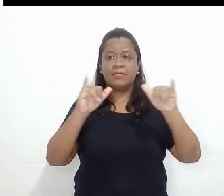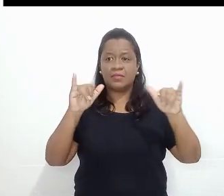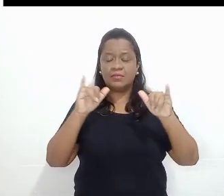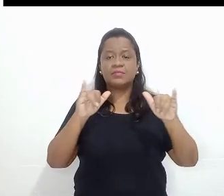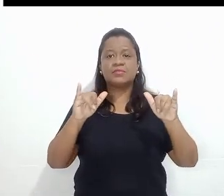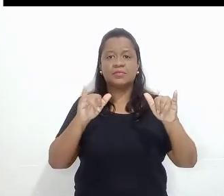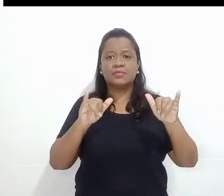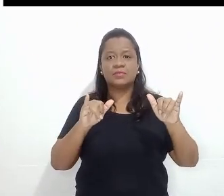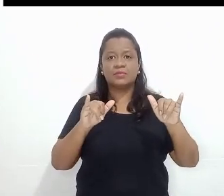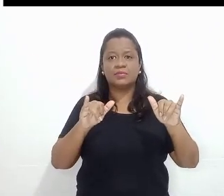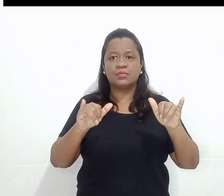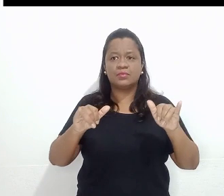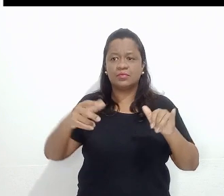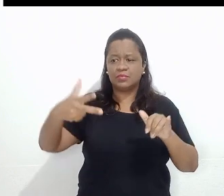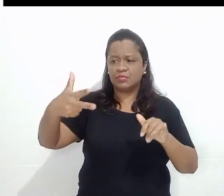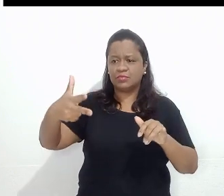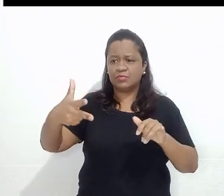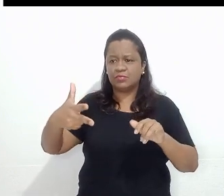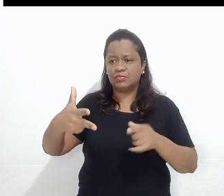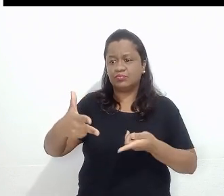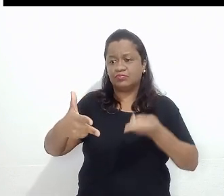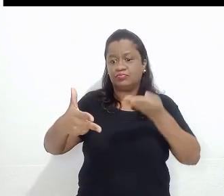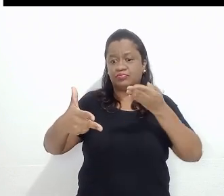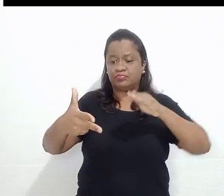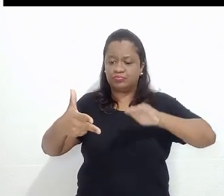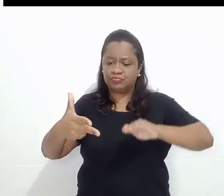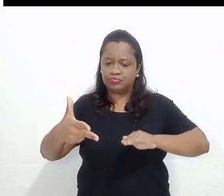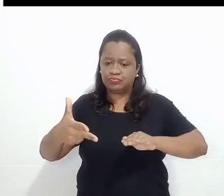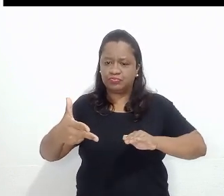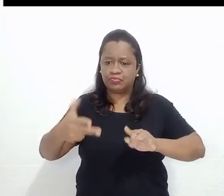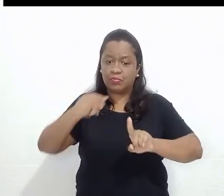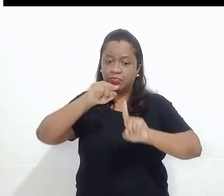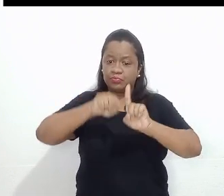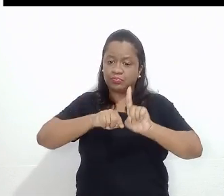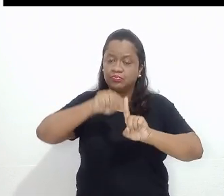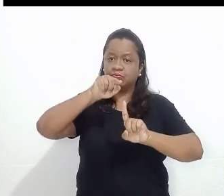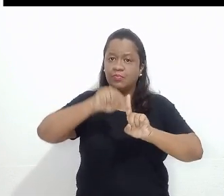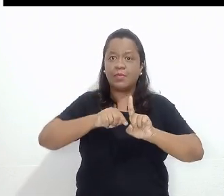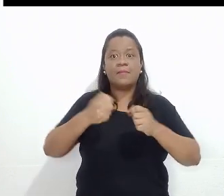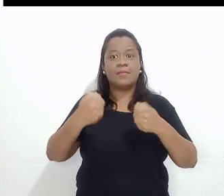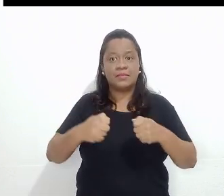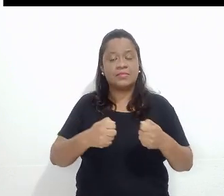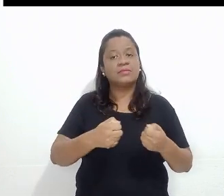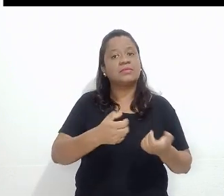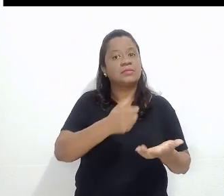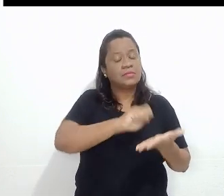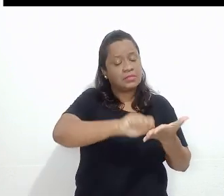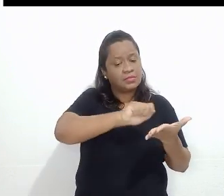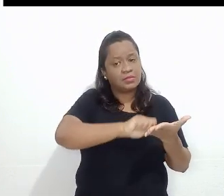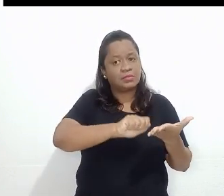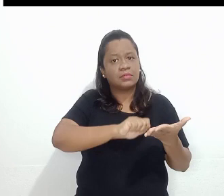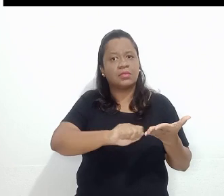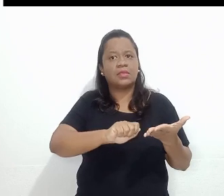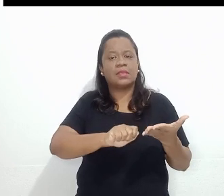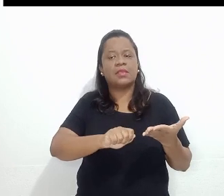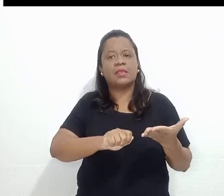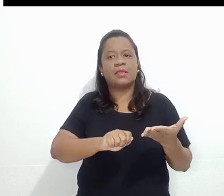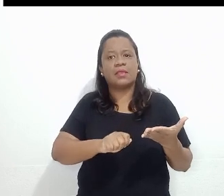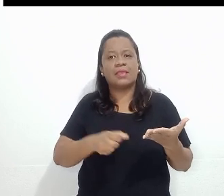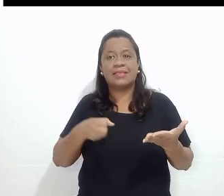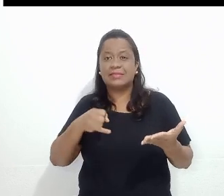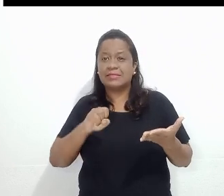sobre as regulagens do equipamento, tudo isso ele tem que anotar. Ele também, se você não tiver